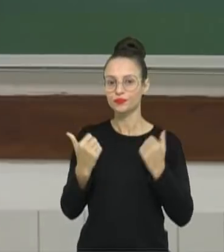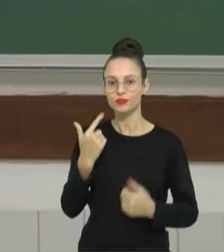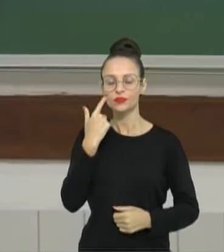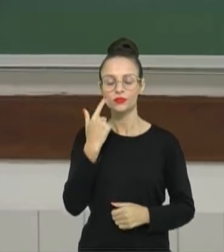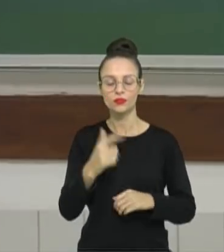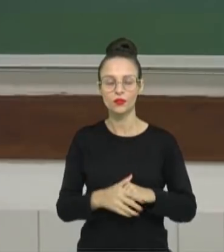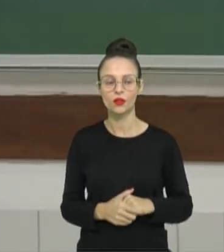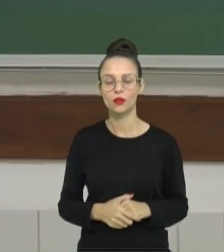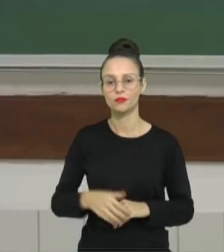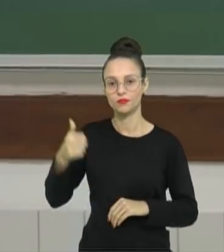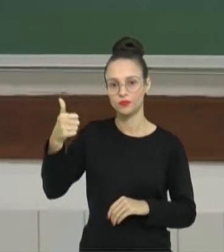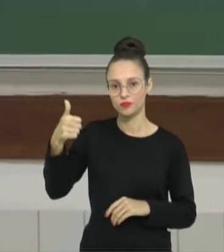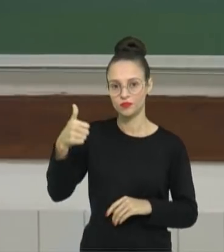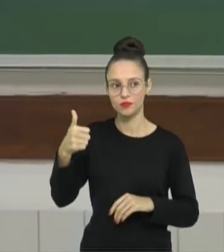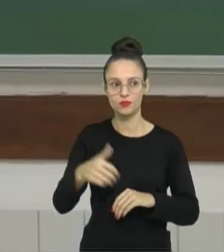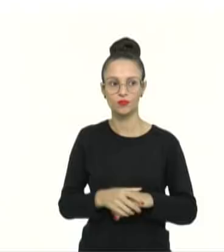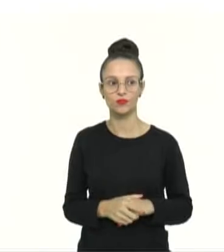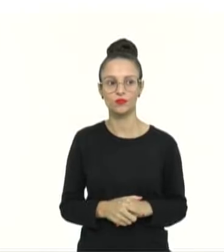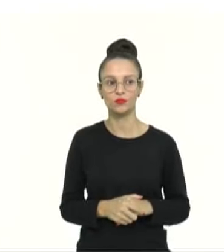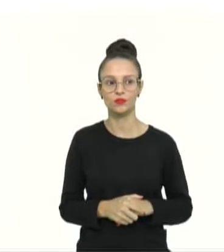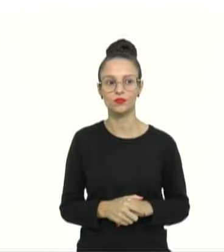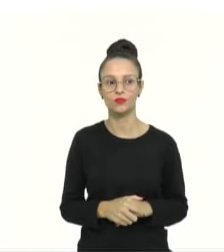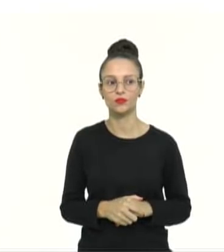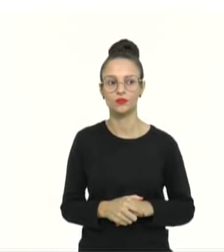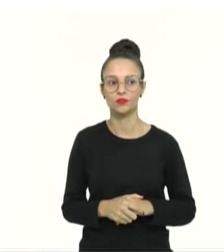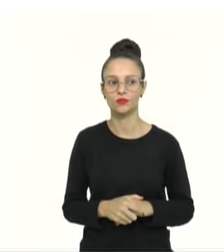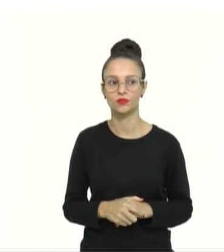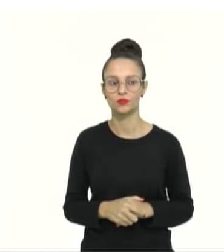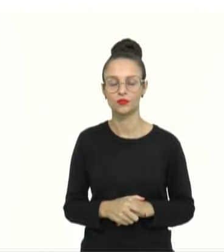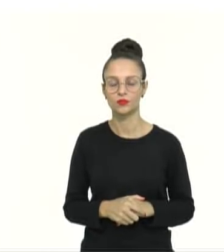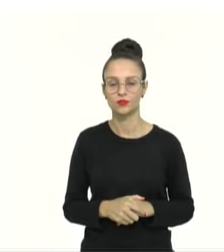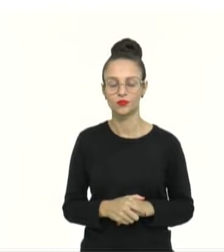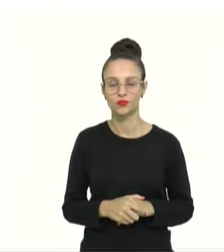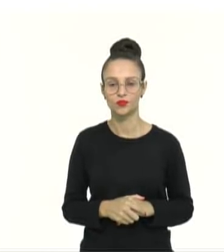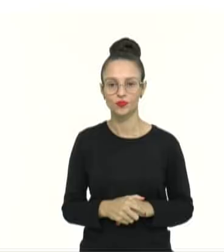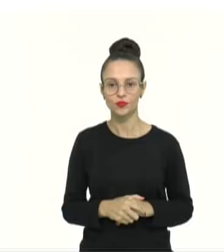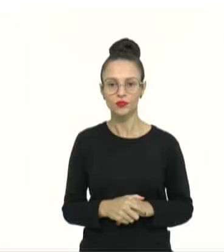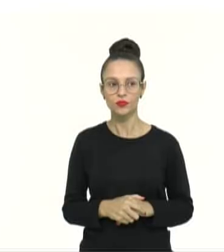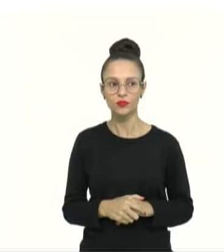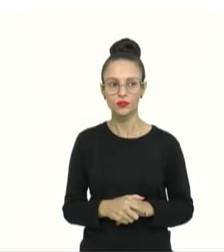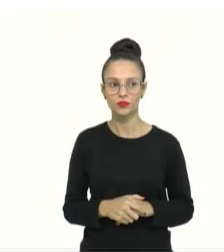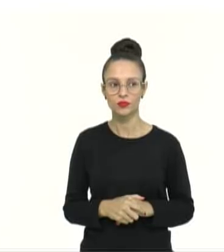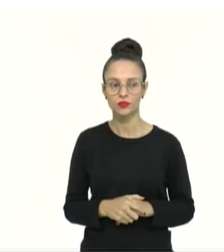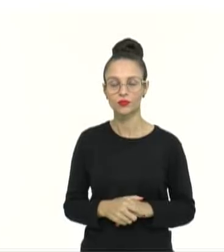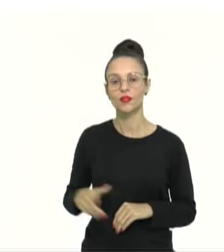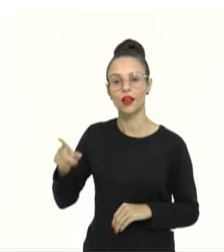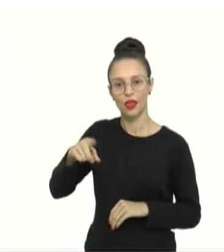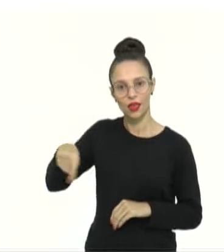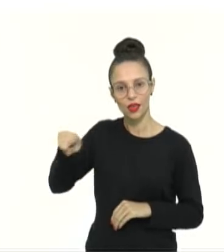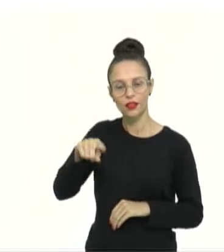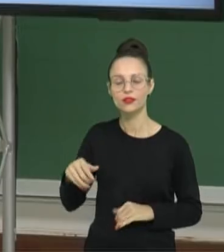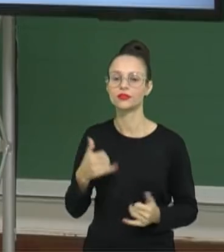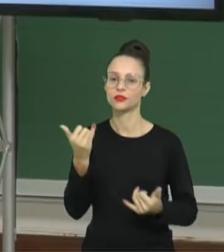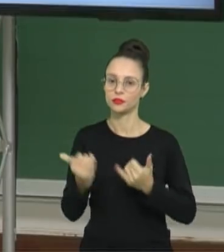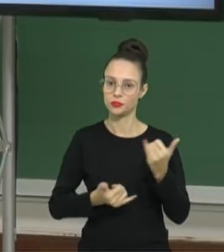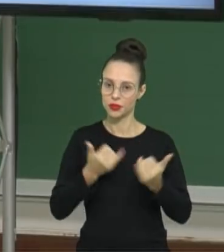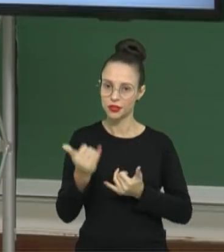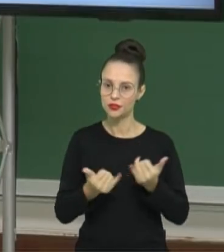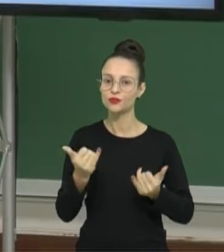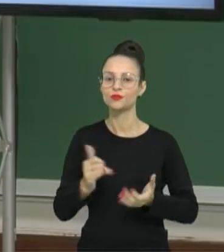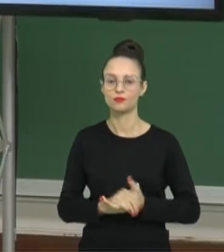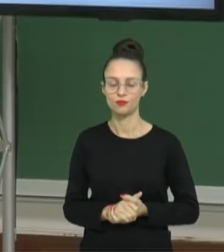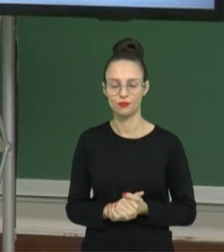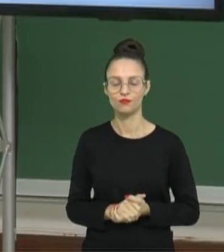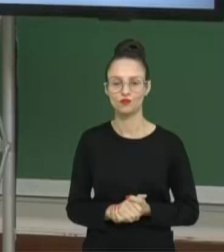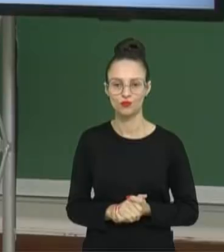Qual é a primeira? They are playing at the playground. Eles estão brincando no